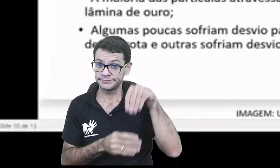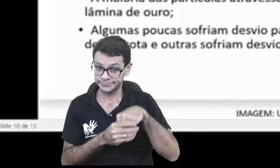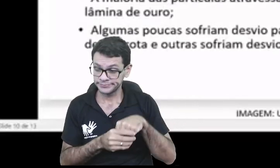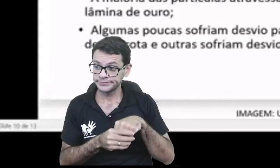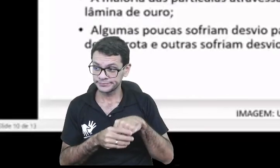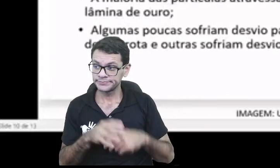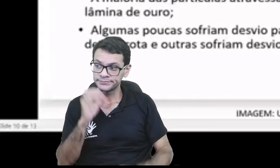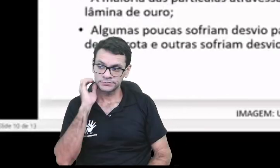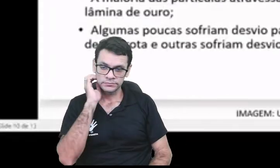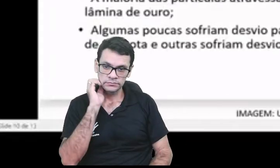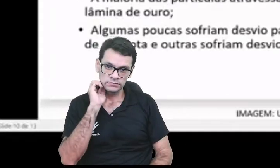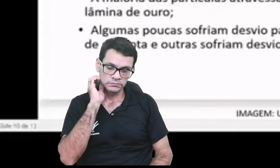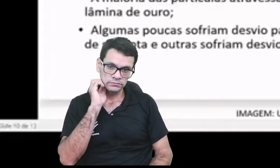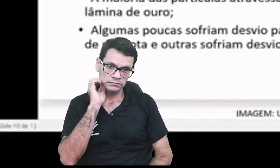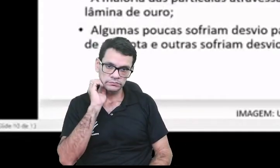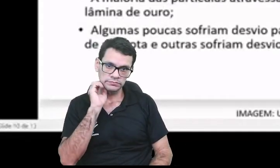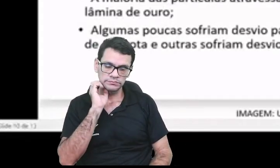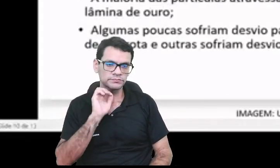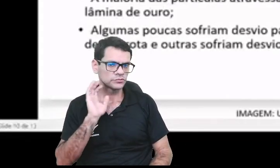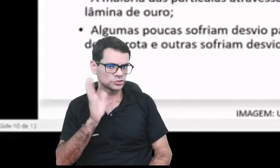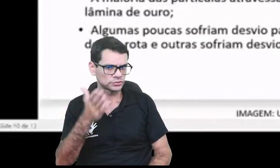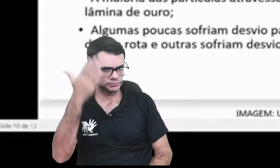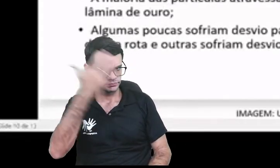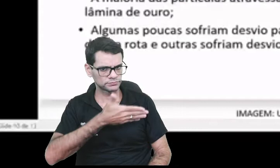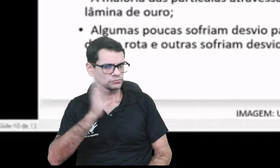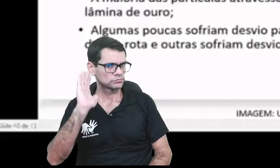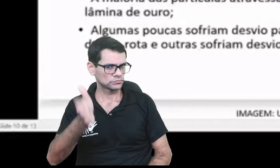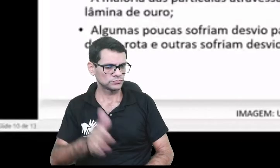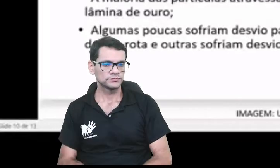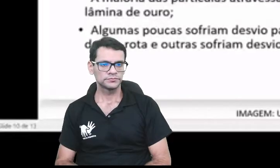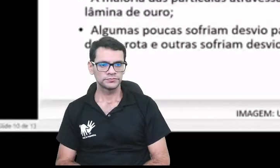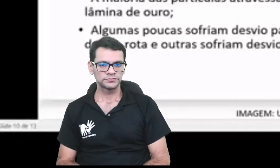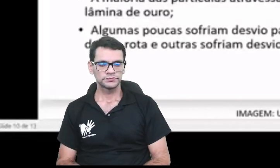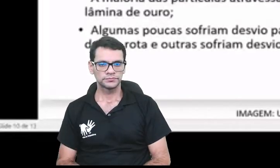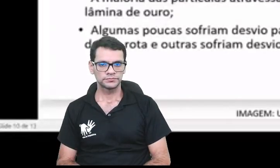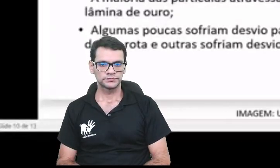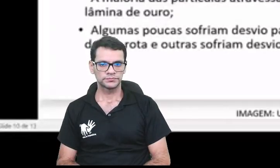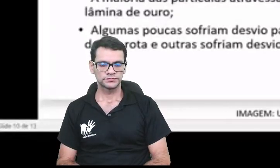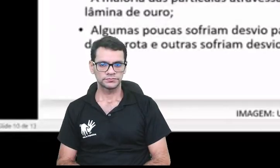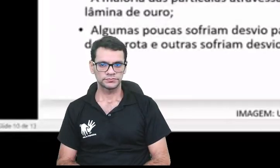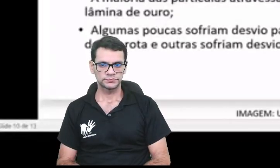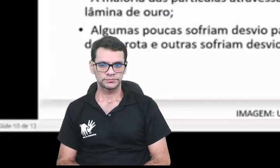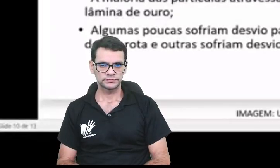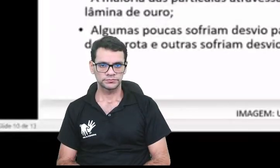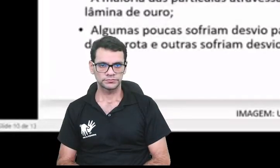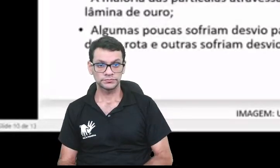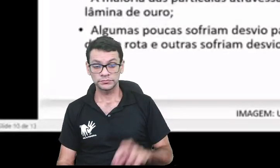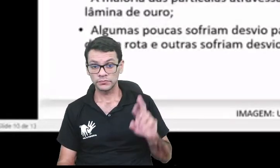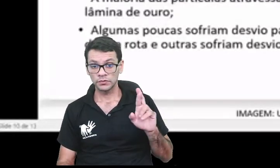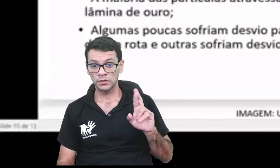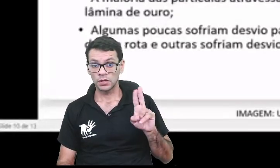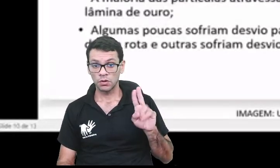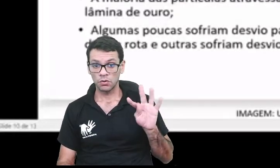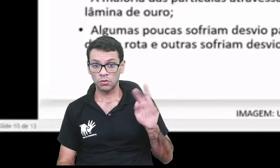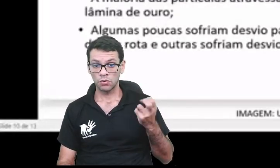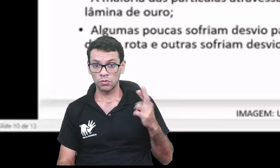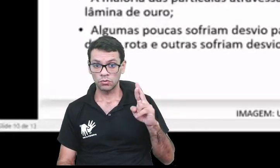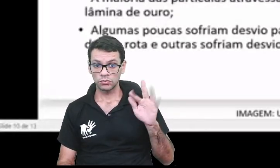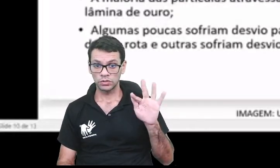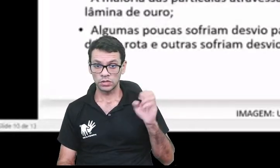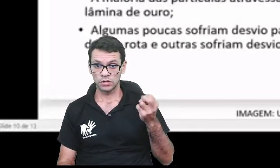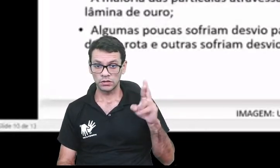então o átomo não é mais assim, já está mais do que provado. Então, o Rutherford ele é conhecido por esse experimento, mas ele